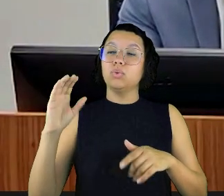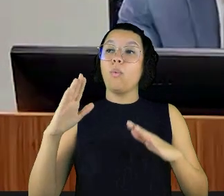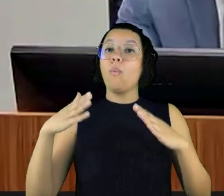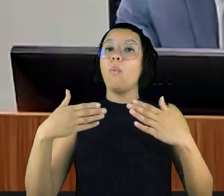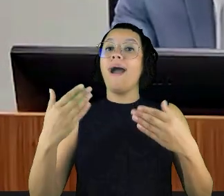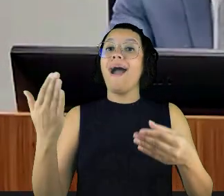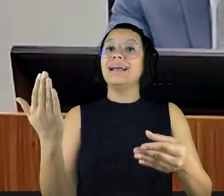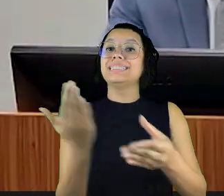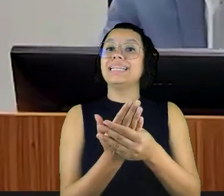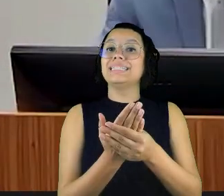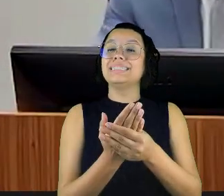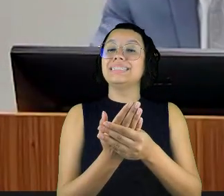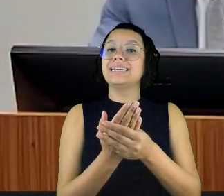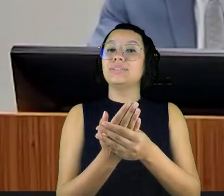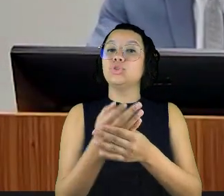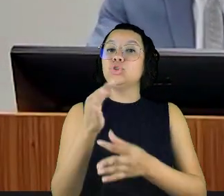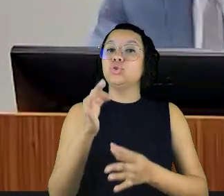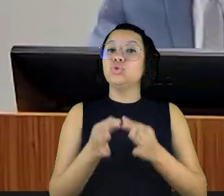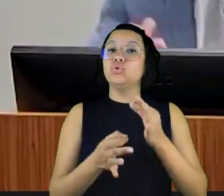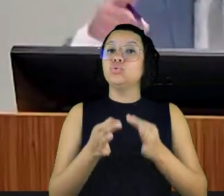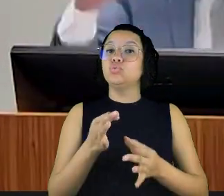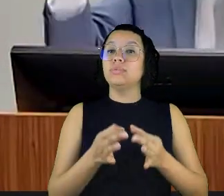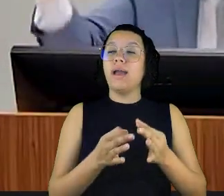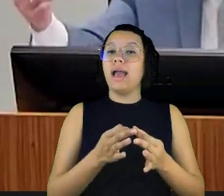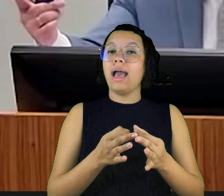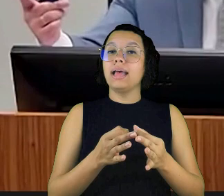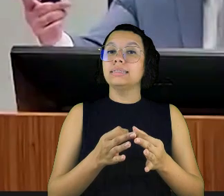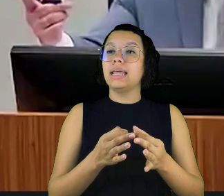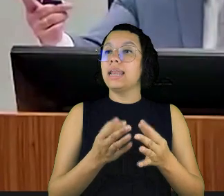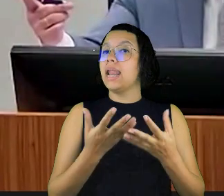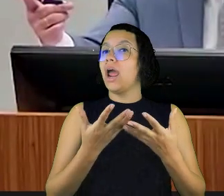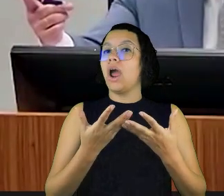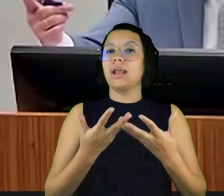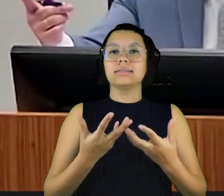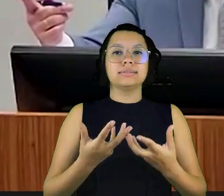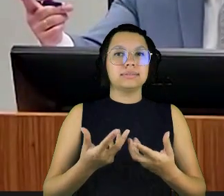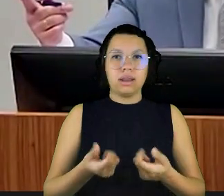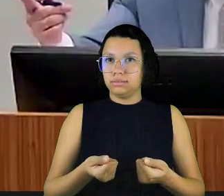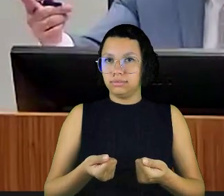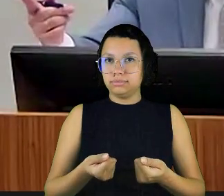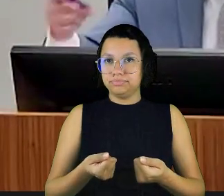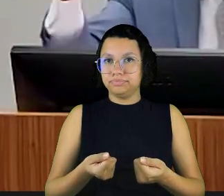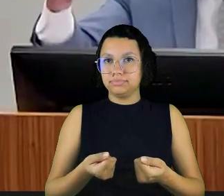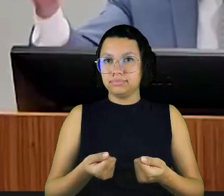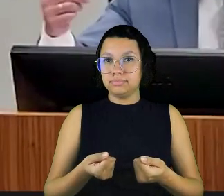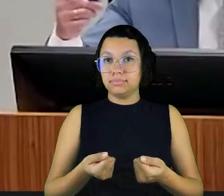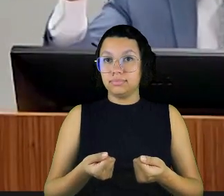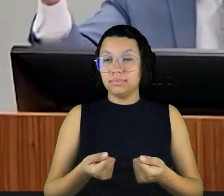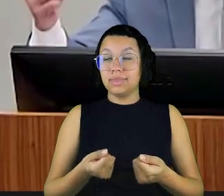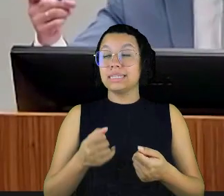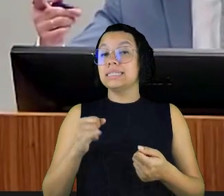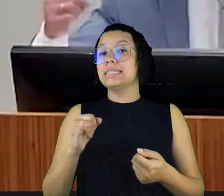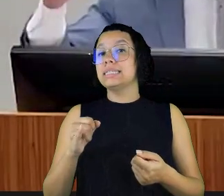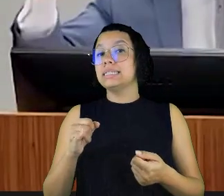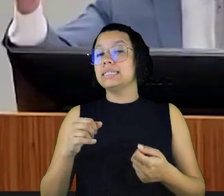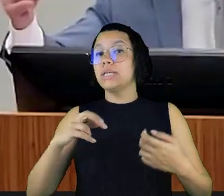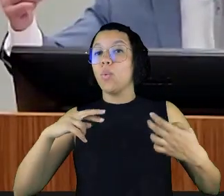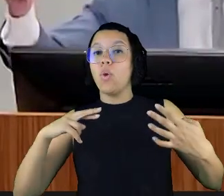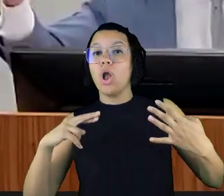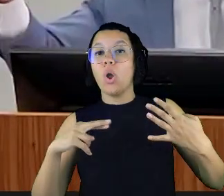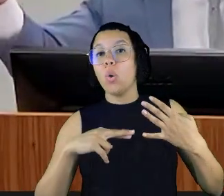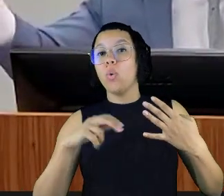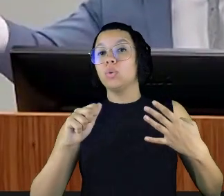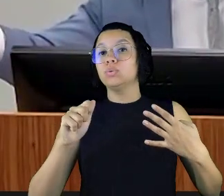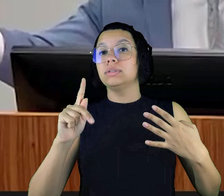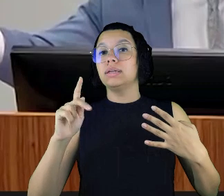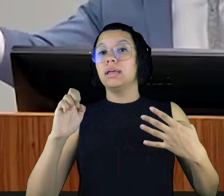improcedente, desde que a apelação não seja atribuído